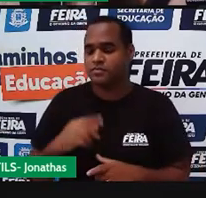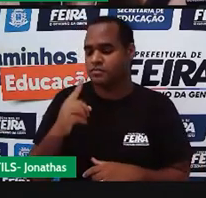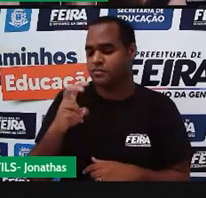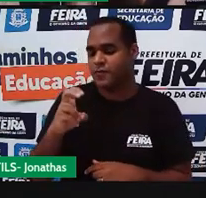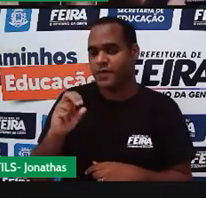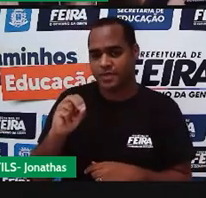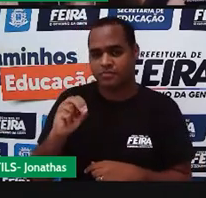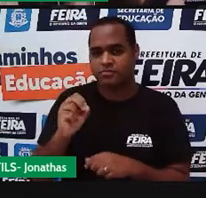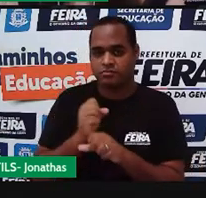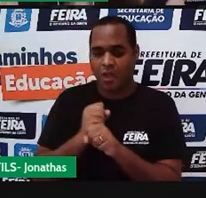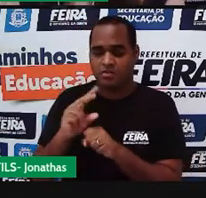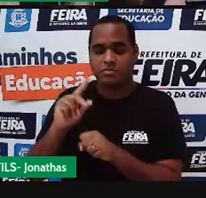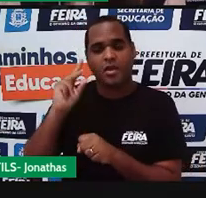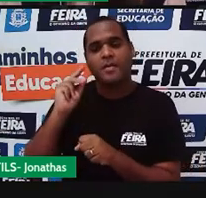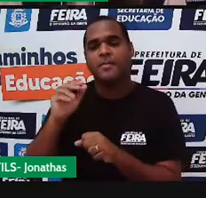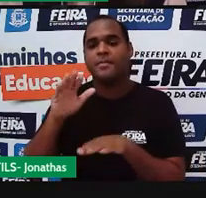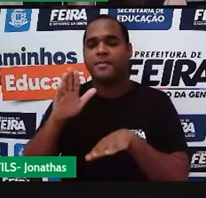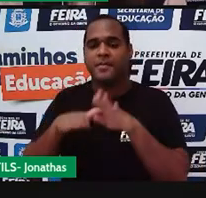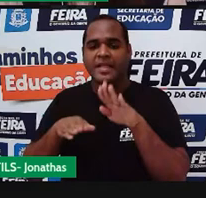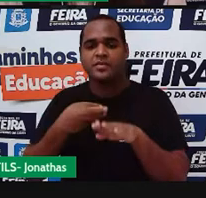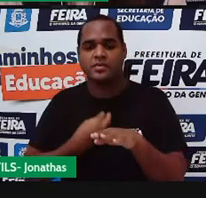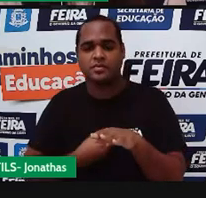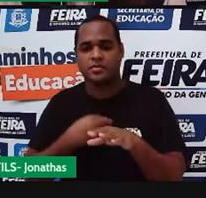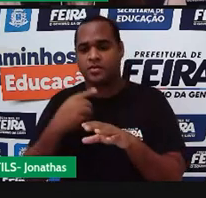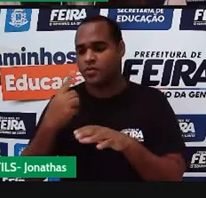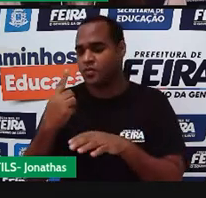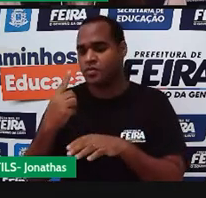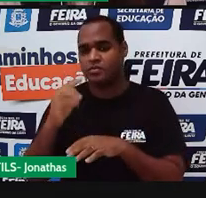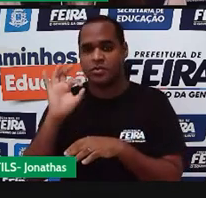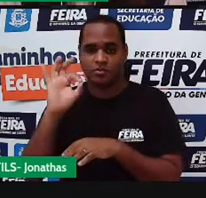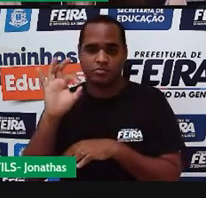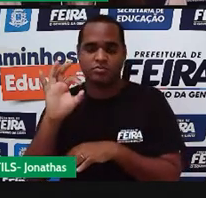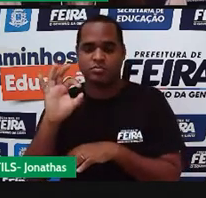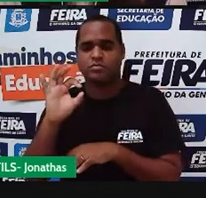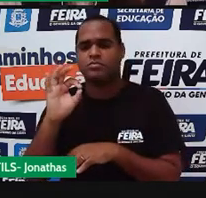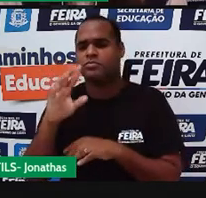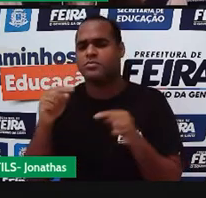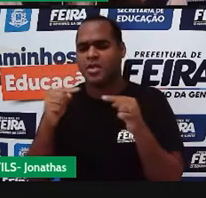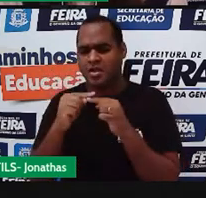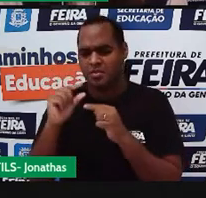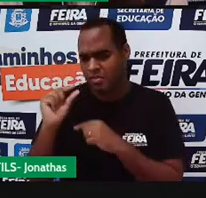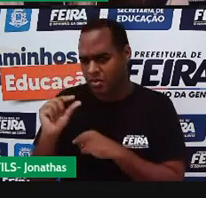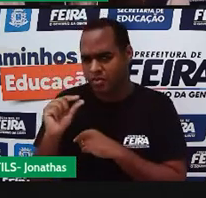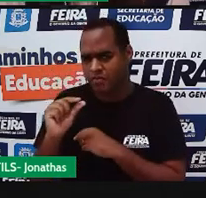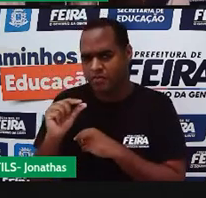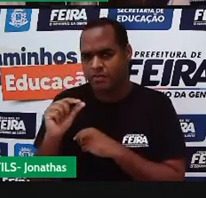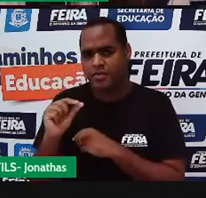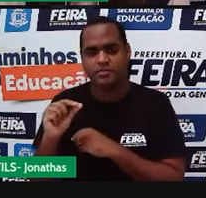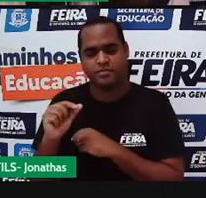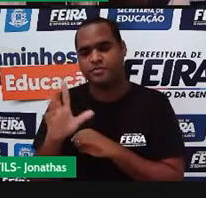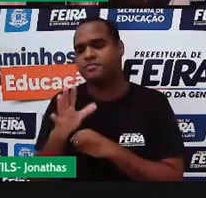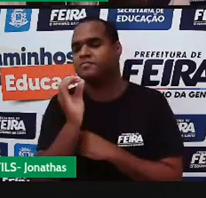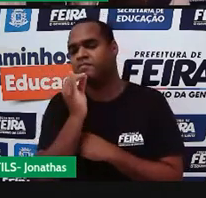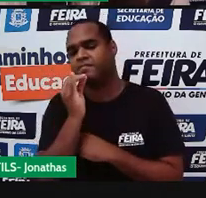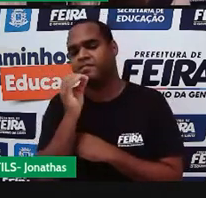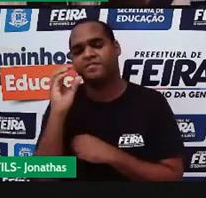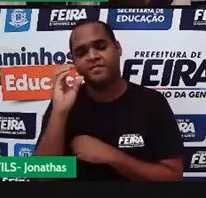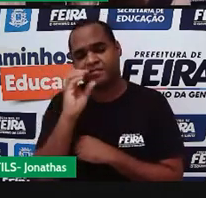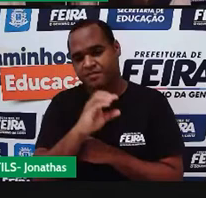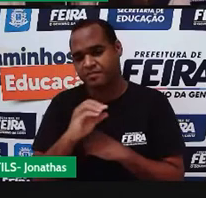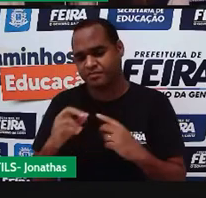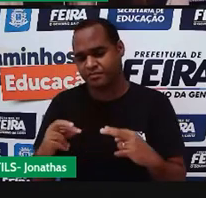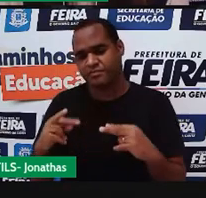anos a temperatura média mundial aumentou quase um grau você acha que é pouco se a temperatura da terra